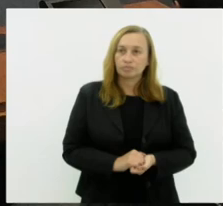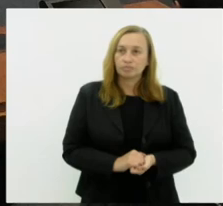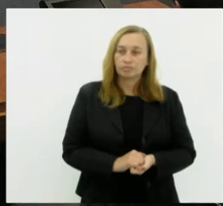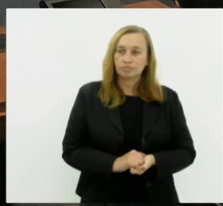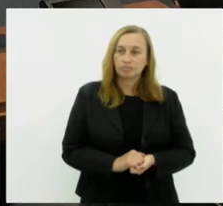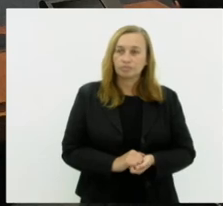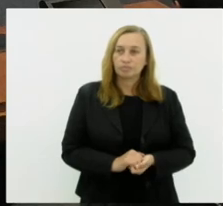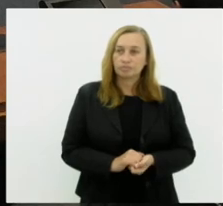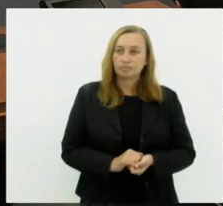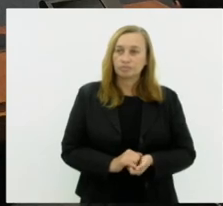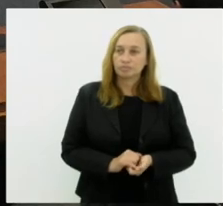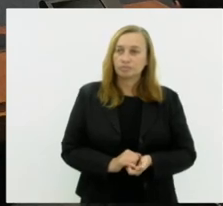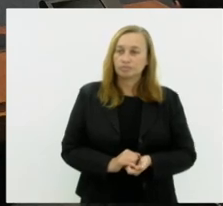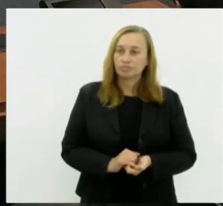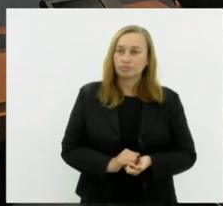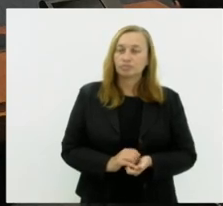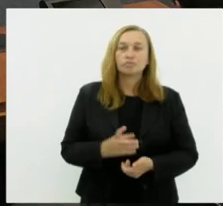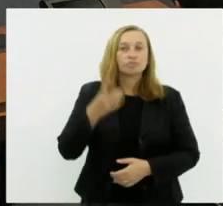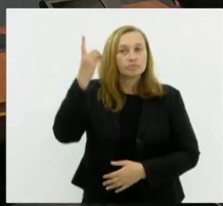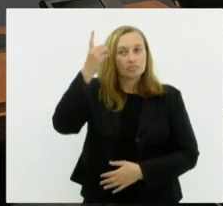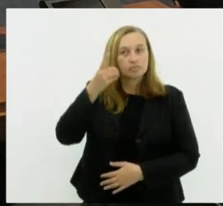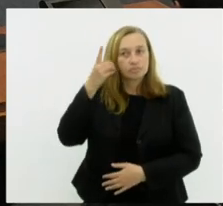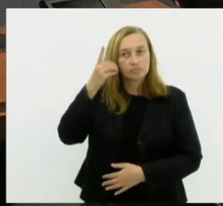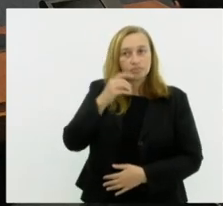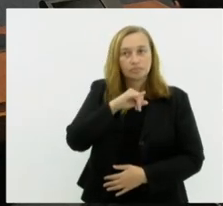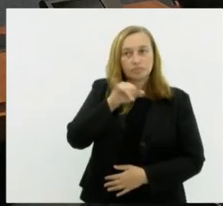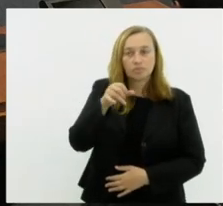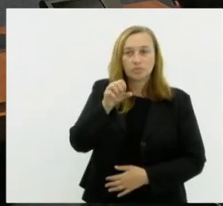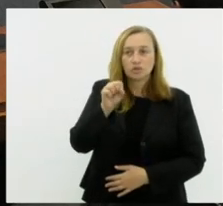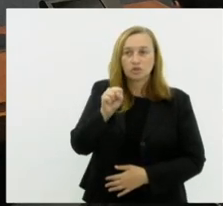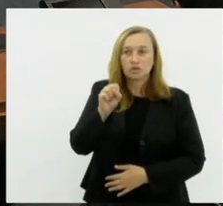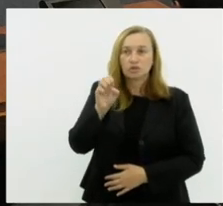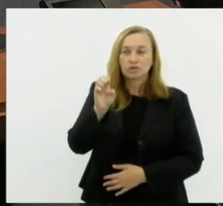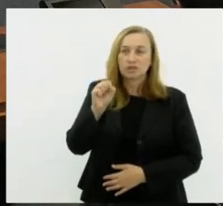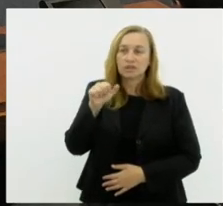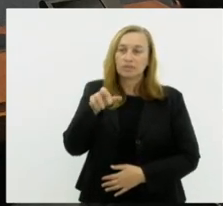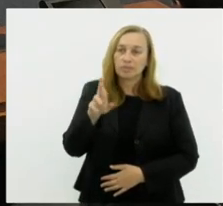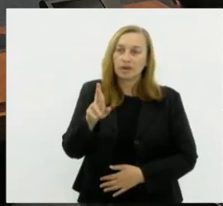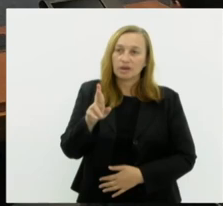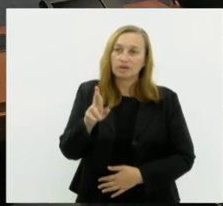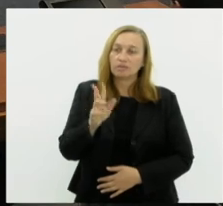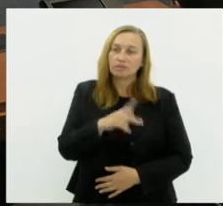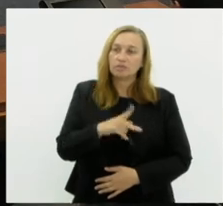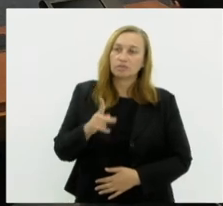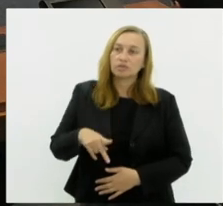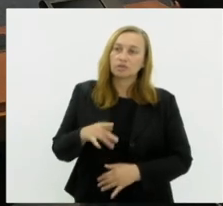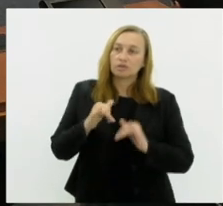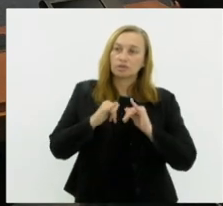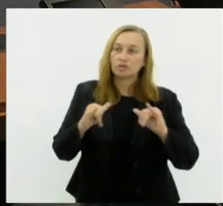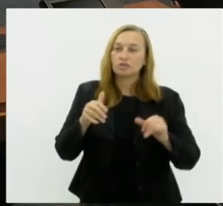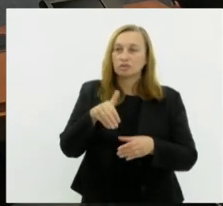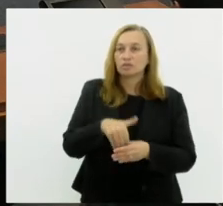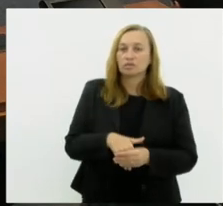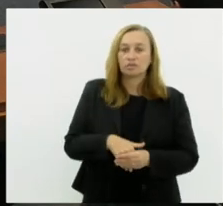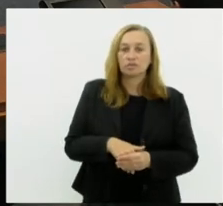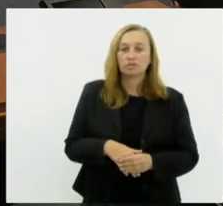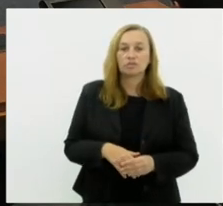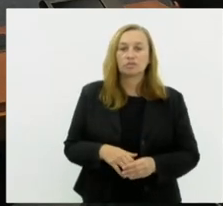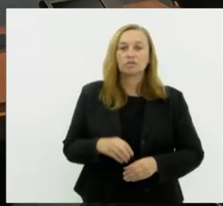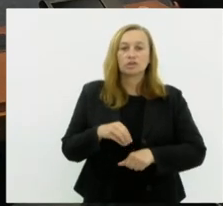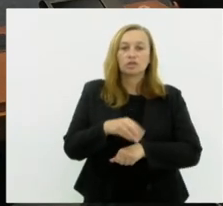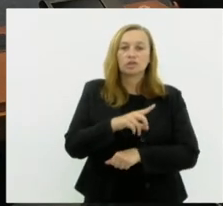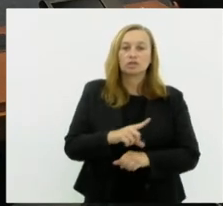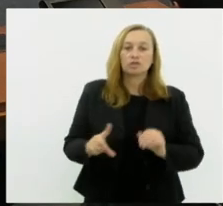Declarar voto? Deputado Josemar, deputado professor Josemar, para declarar o seu voto em relação à